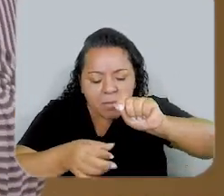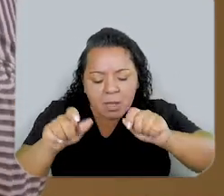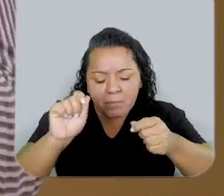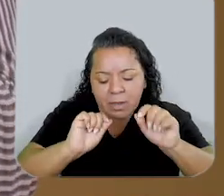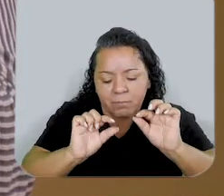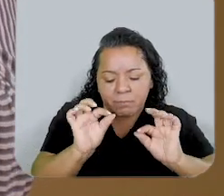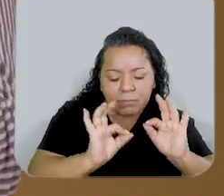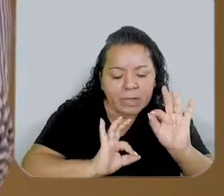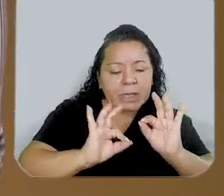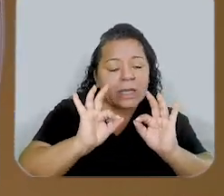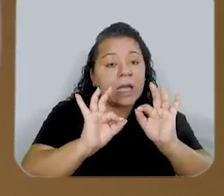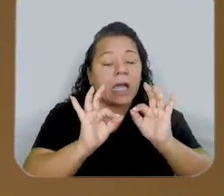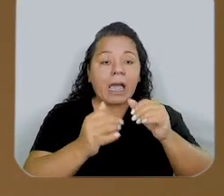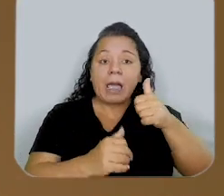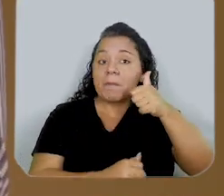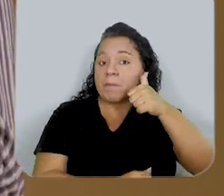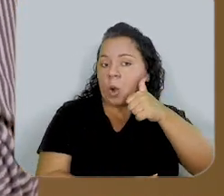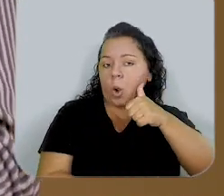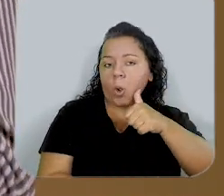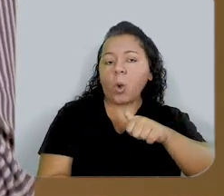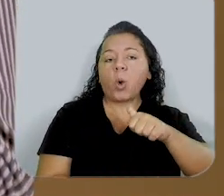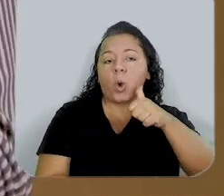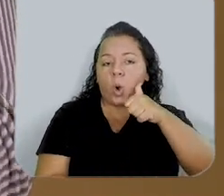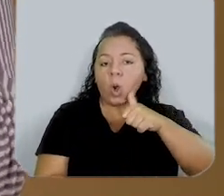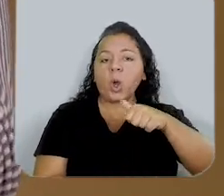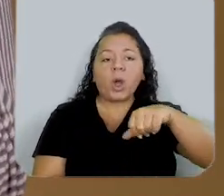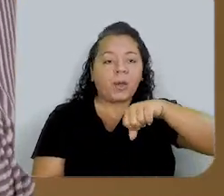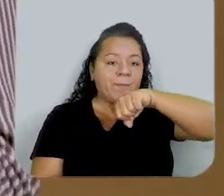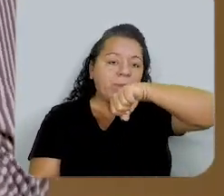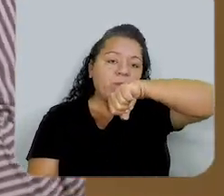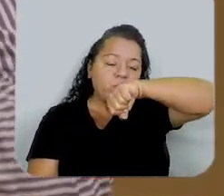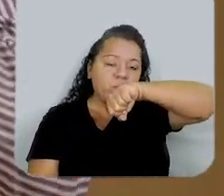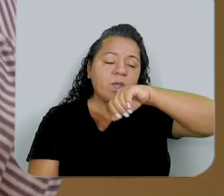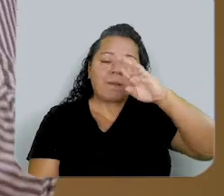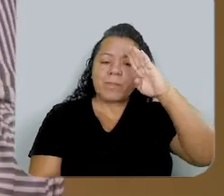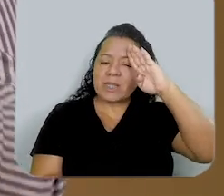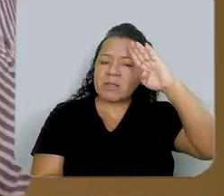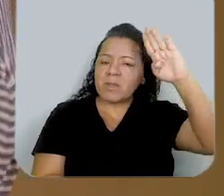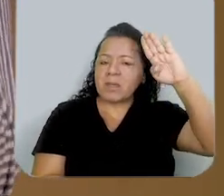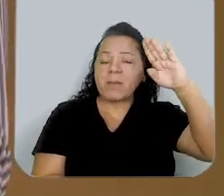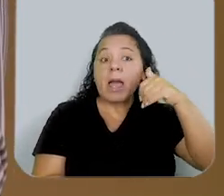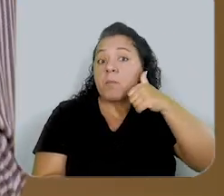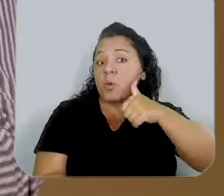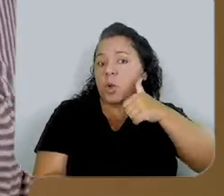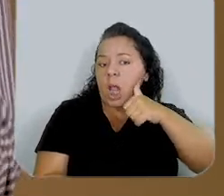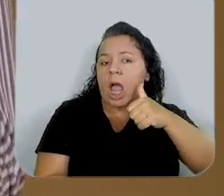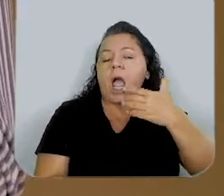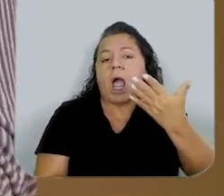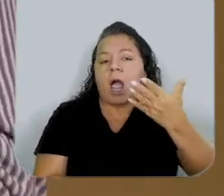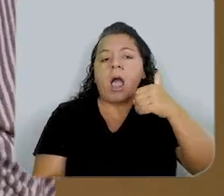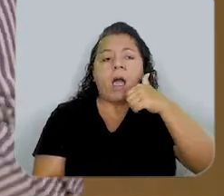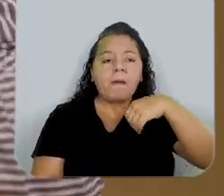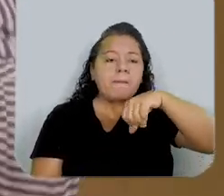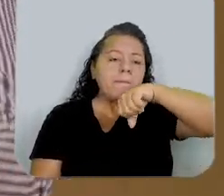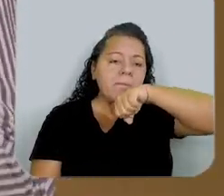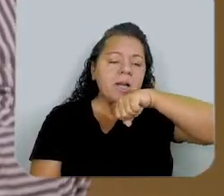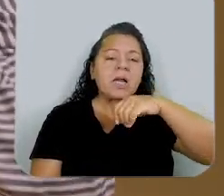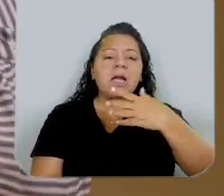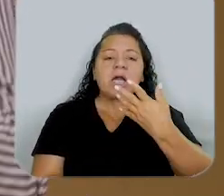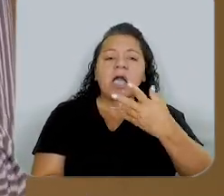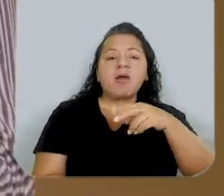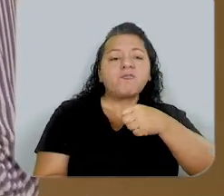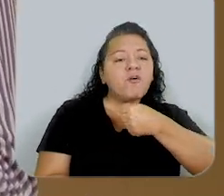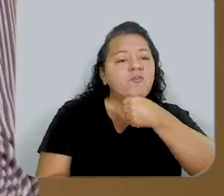percebe a figura materna, né? As mulheres, principalmente, as mães, as avós, as tias,